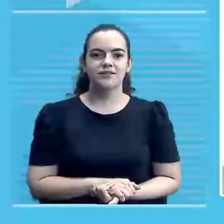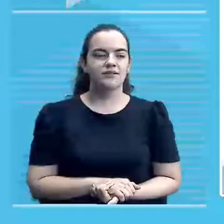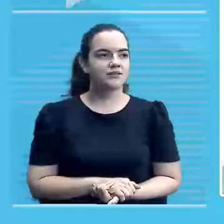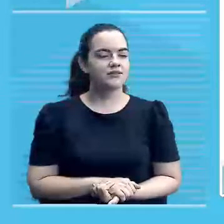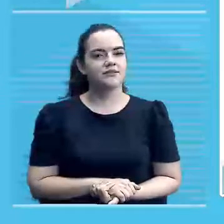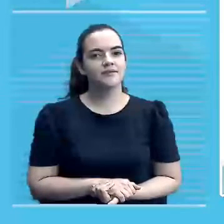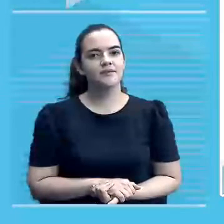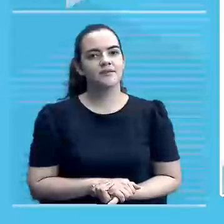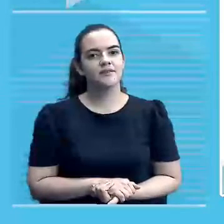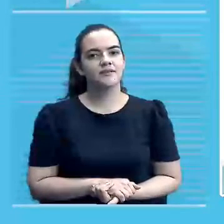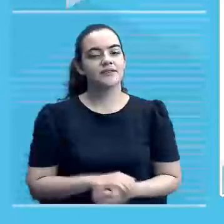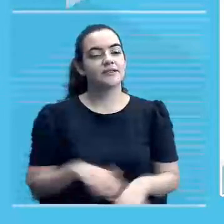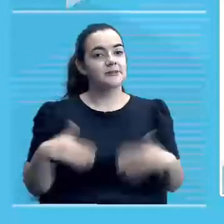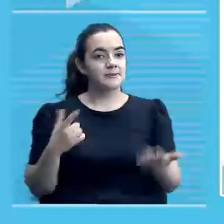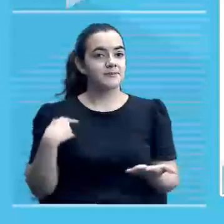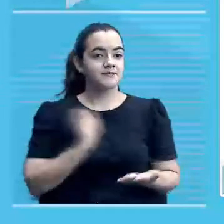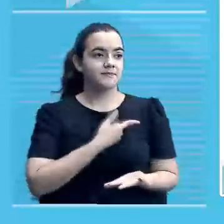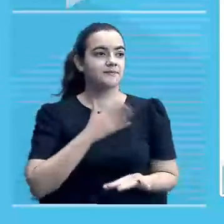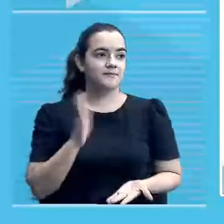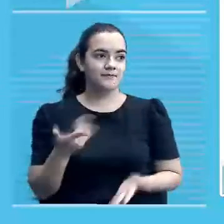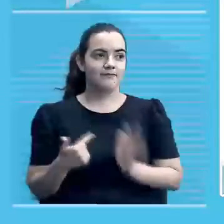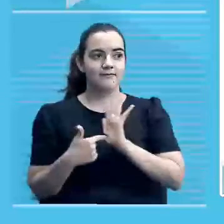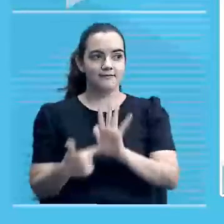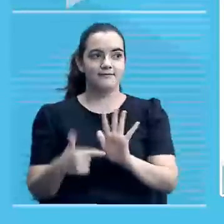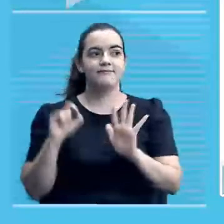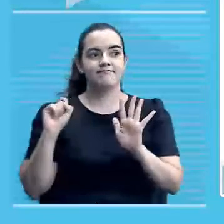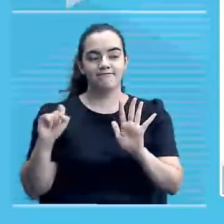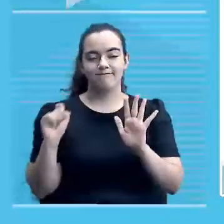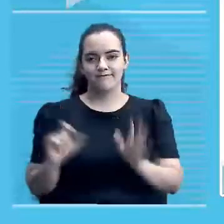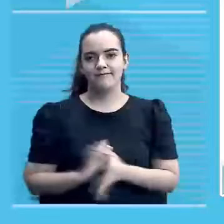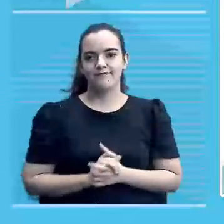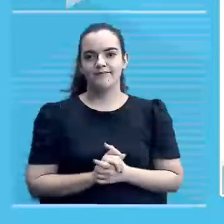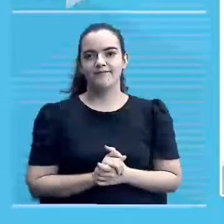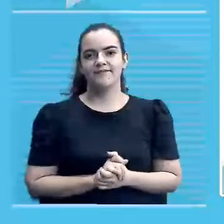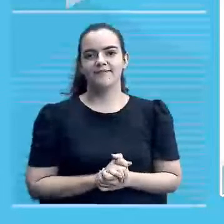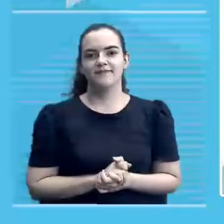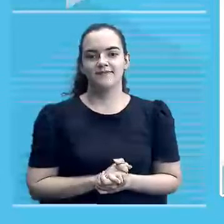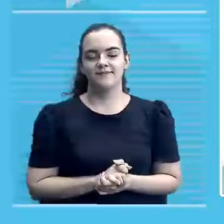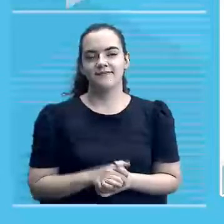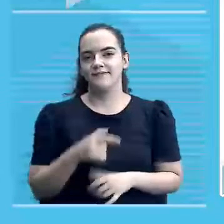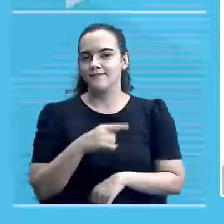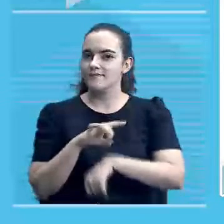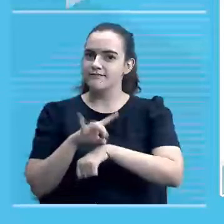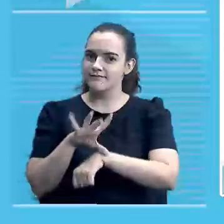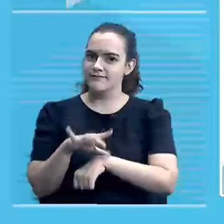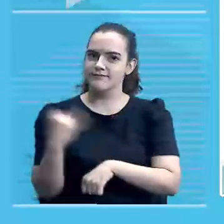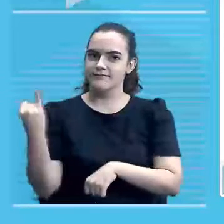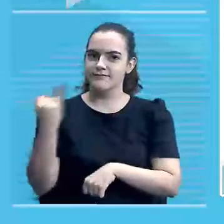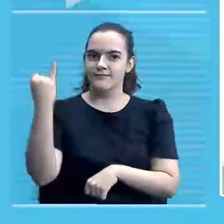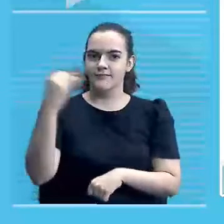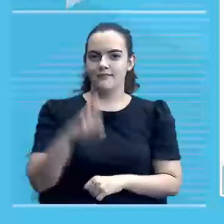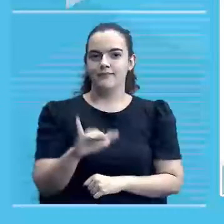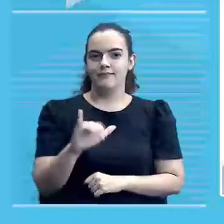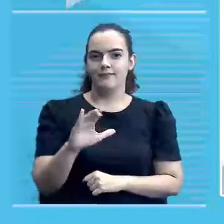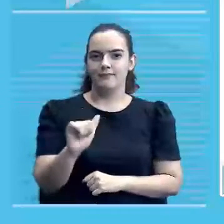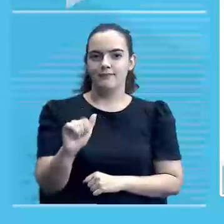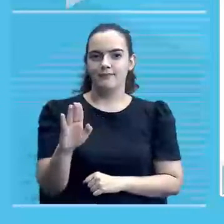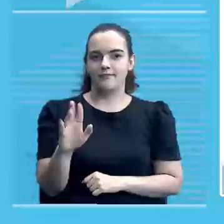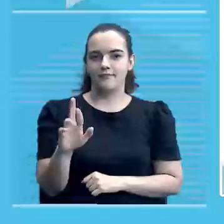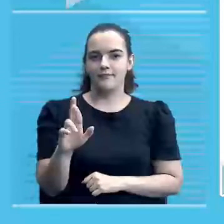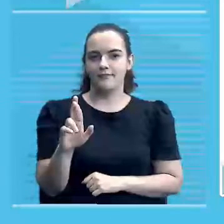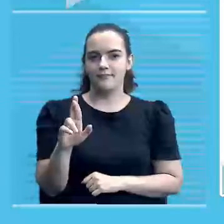Ok, meus amigos, já voltamos, né? Mostrando aqui para vocês, tá? Essa dica é importante do bicarbonato de